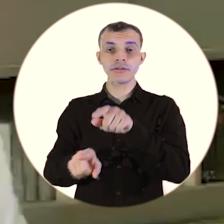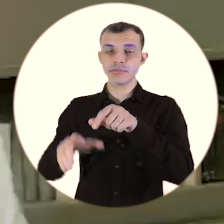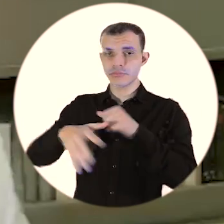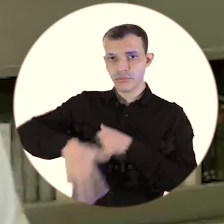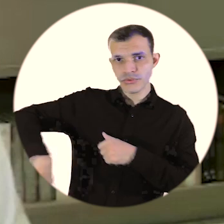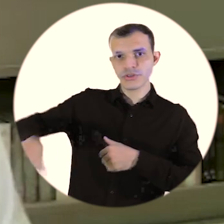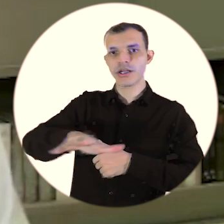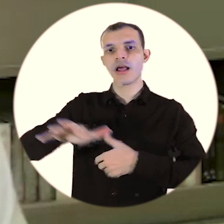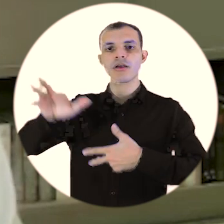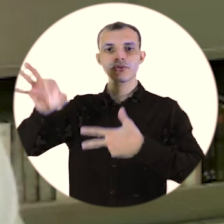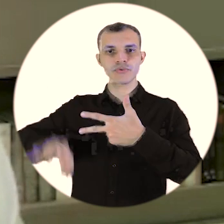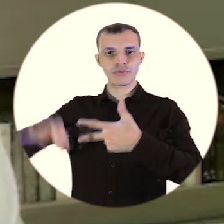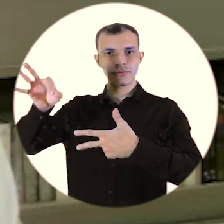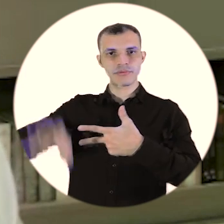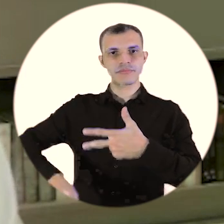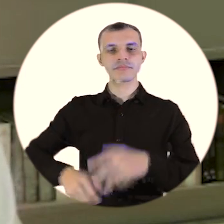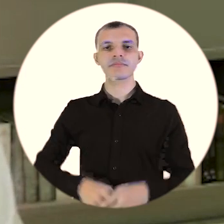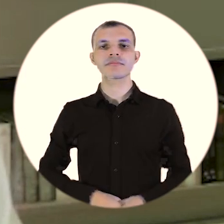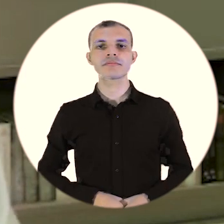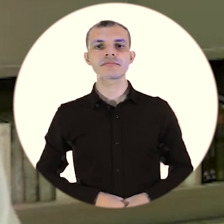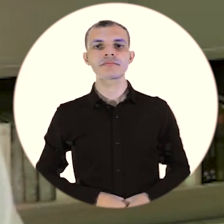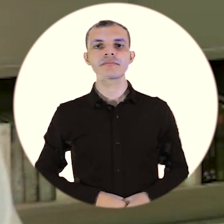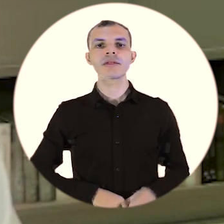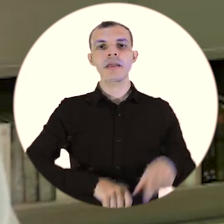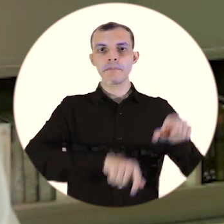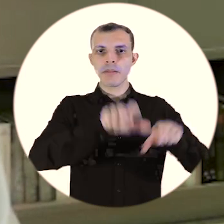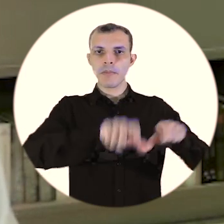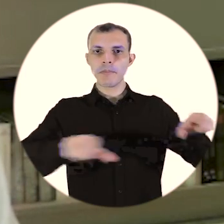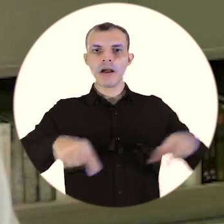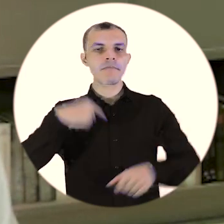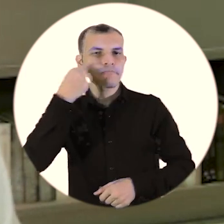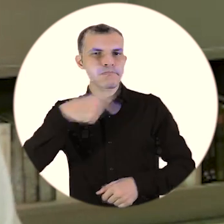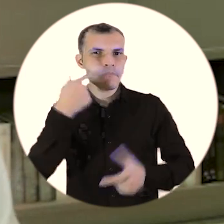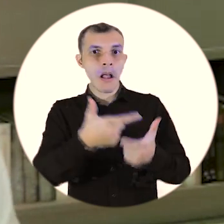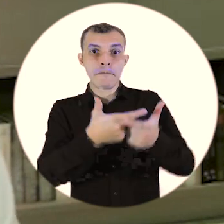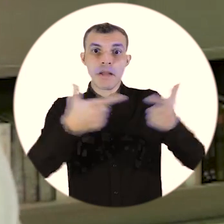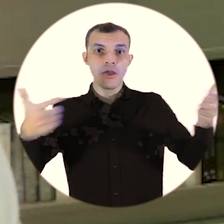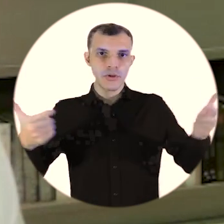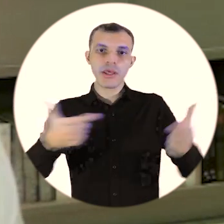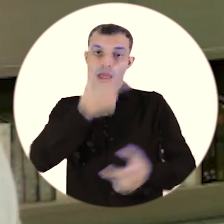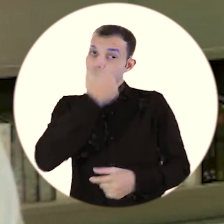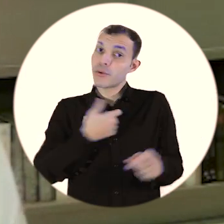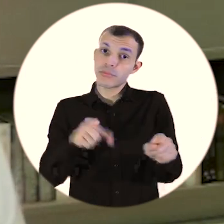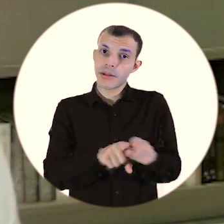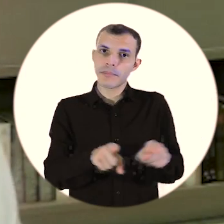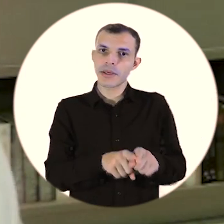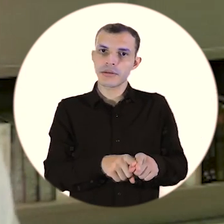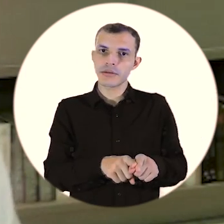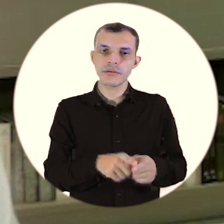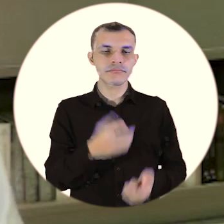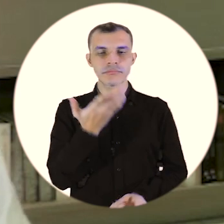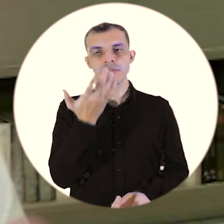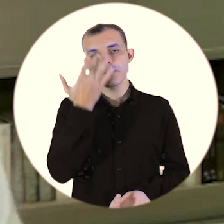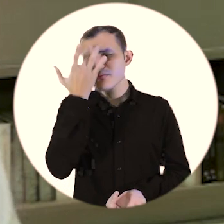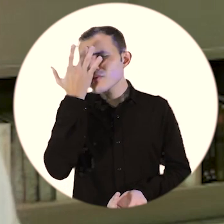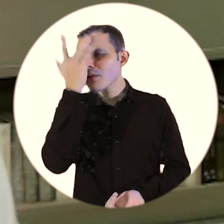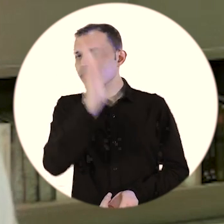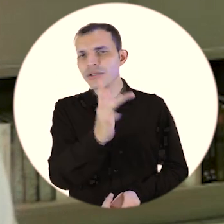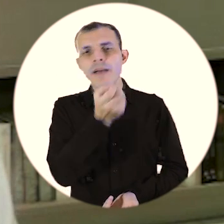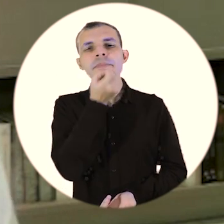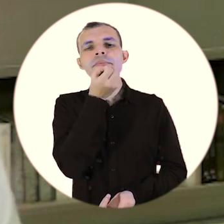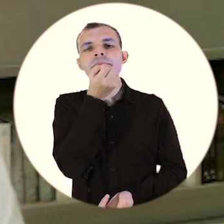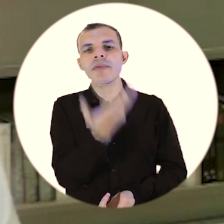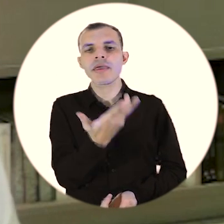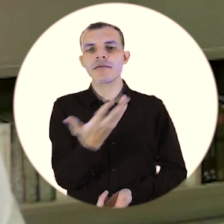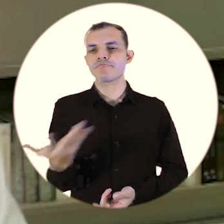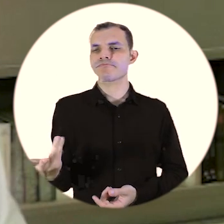judiciário. A maioria dos advogados, onde eu me incluo, não sabe ainda manusear